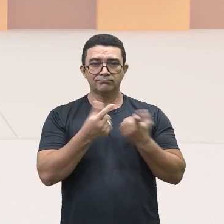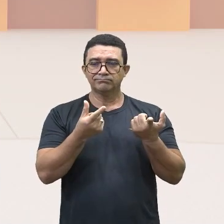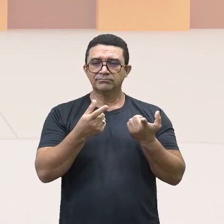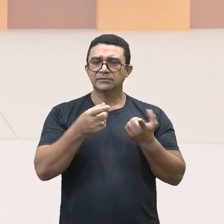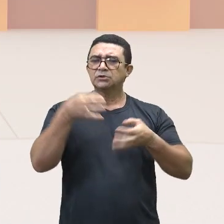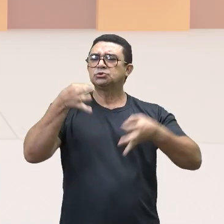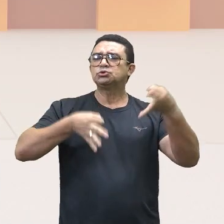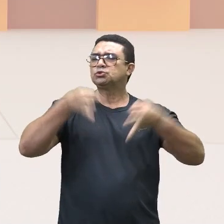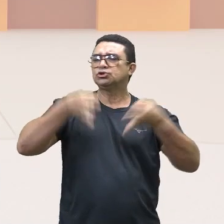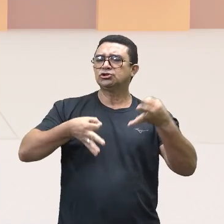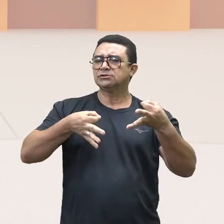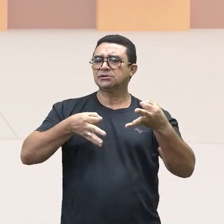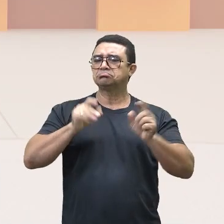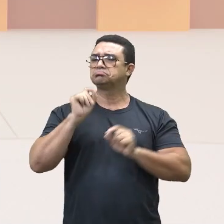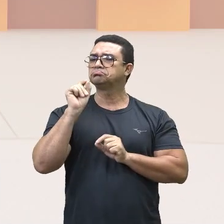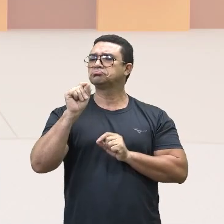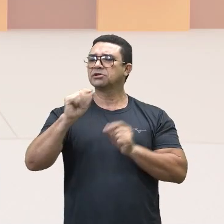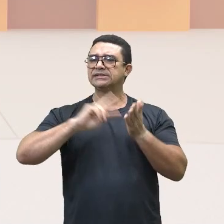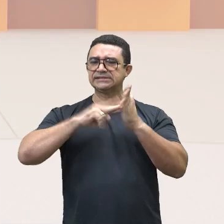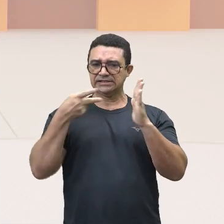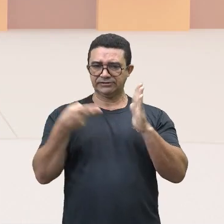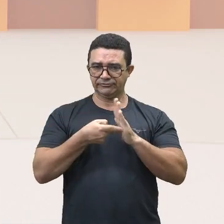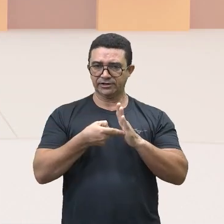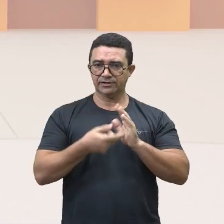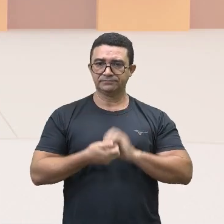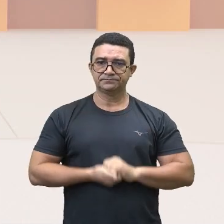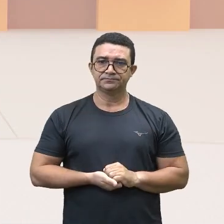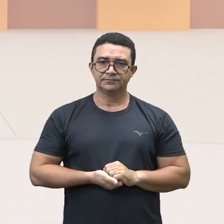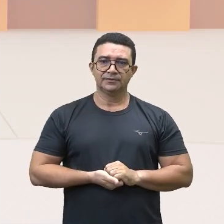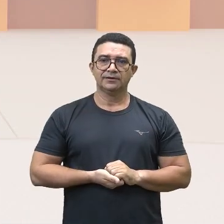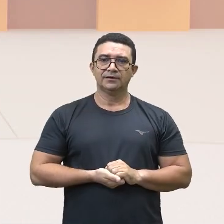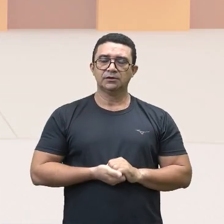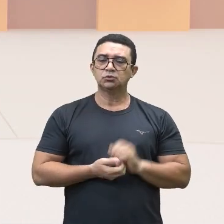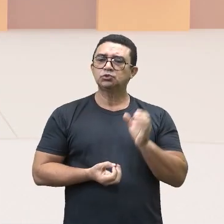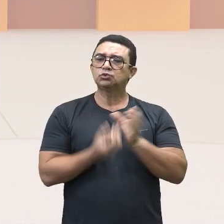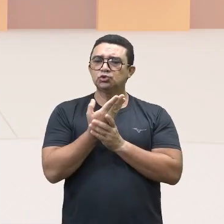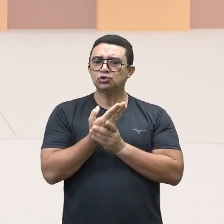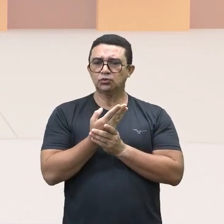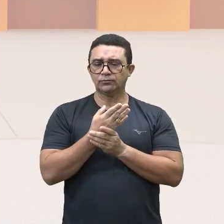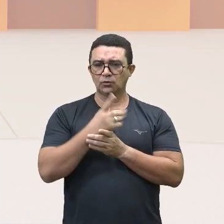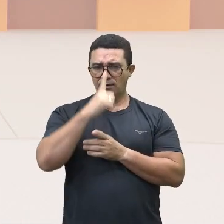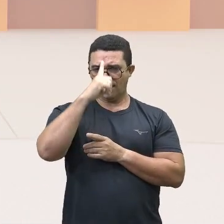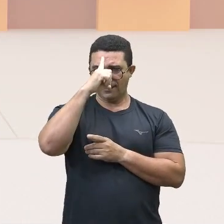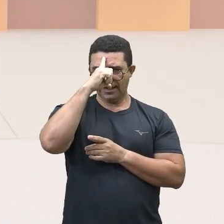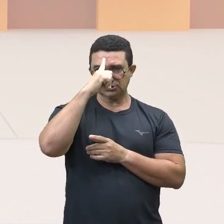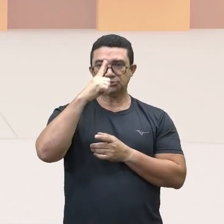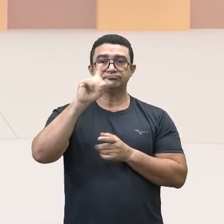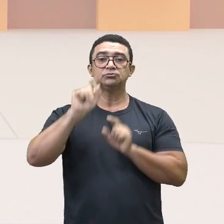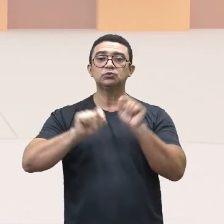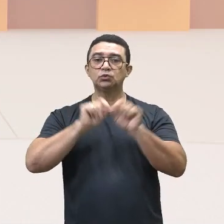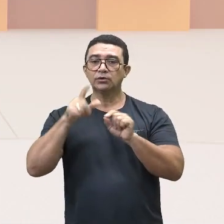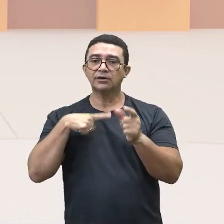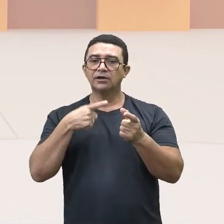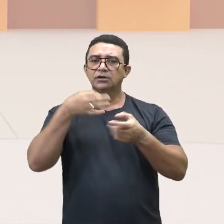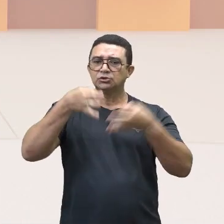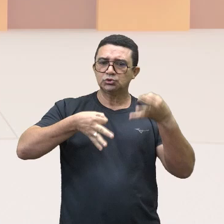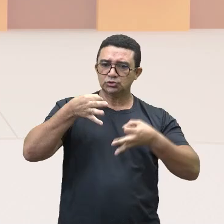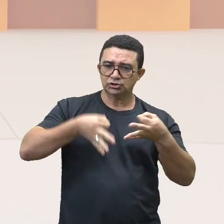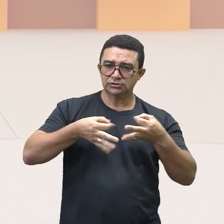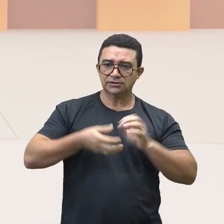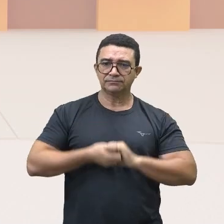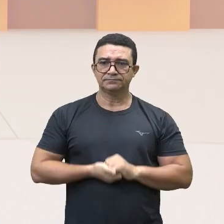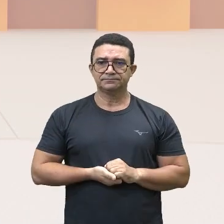o que é a justiça? Etimologicamente, o termo deriva do latim iustitia, ou